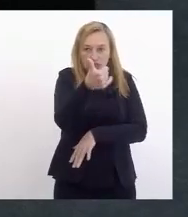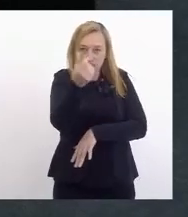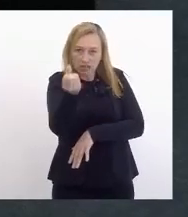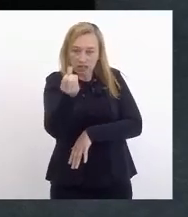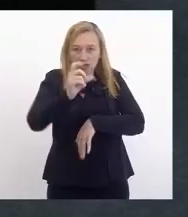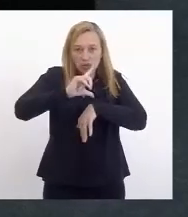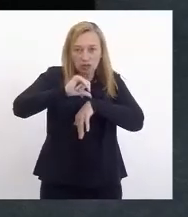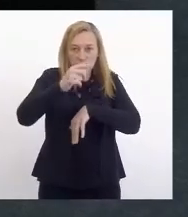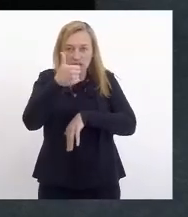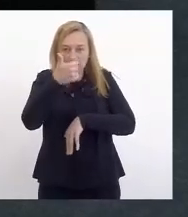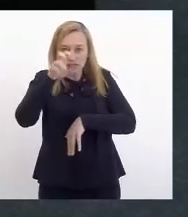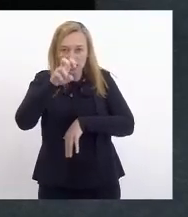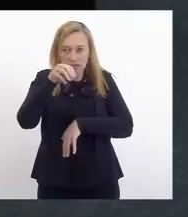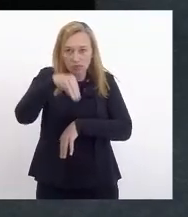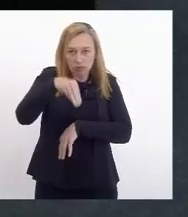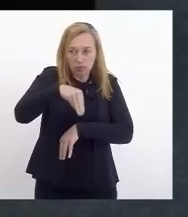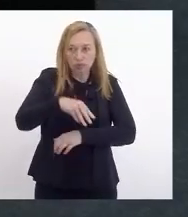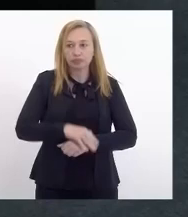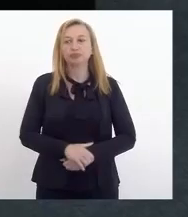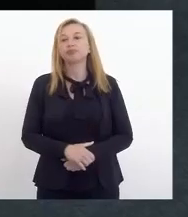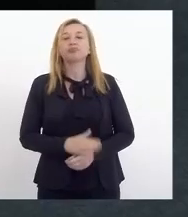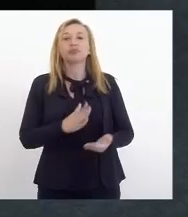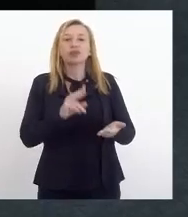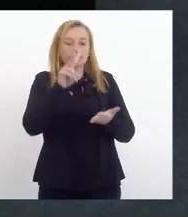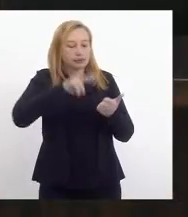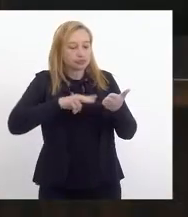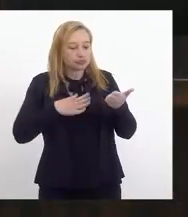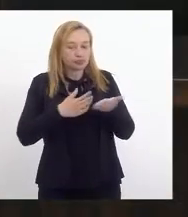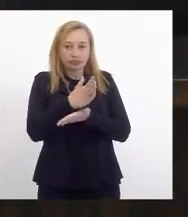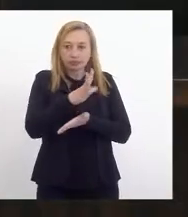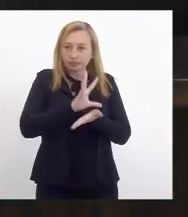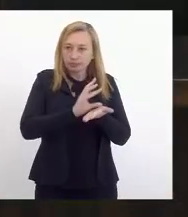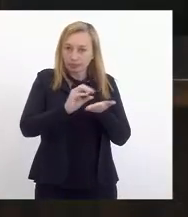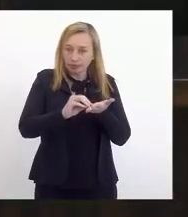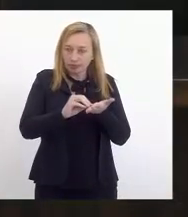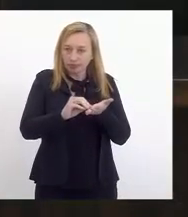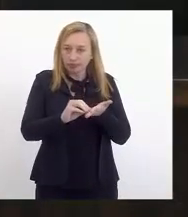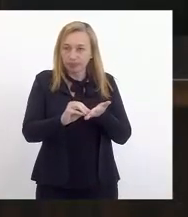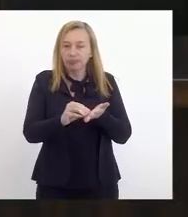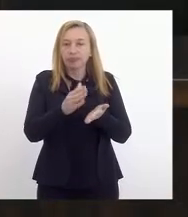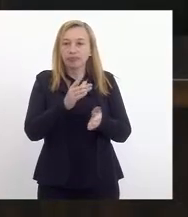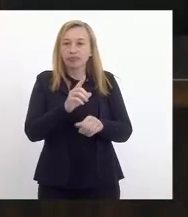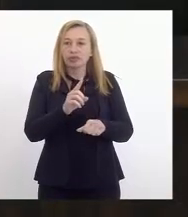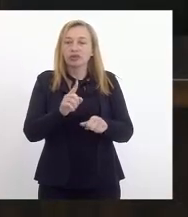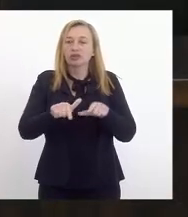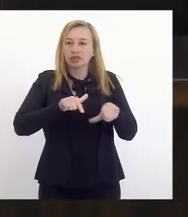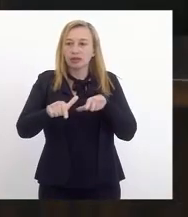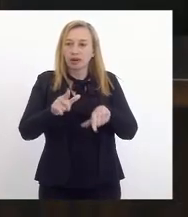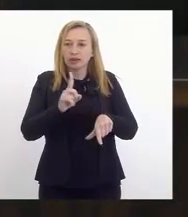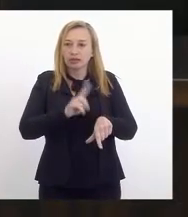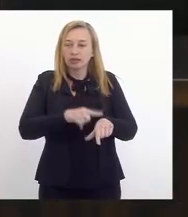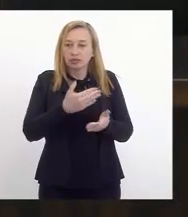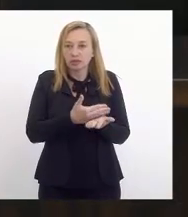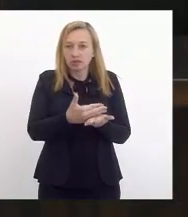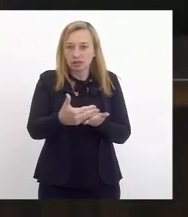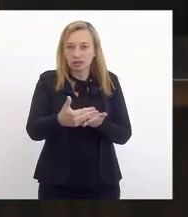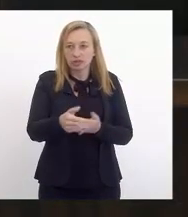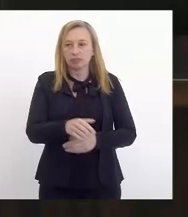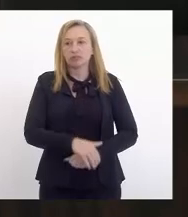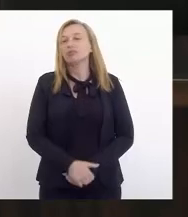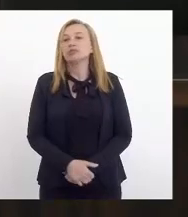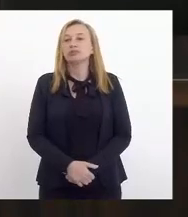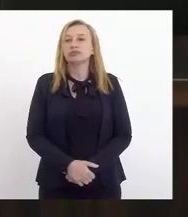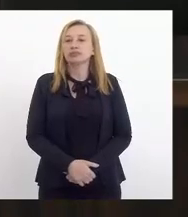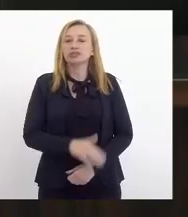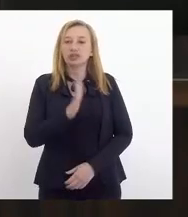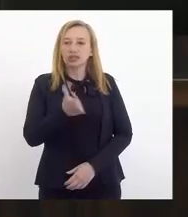16 horas e 15 minutos. Lida e aprovada a ata, passa seu expediente inicial. Já